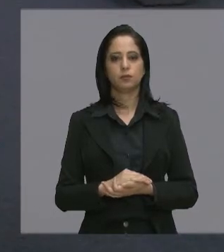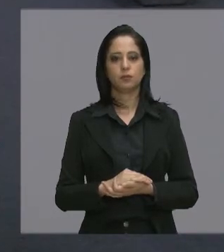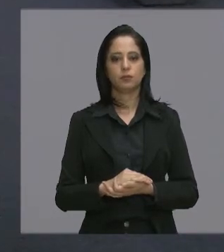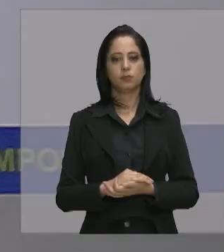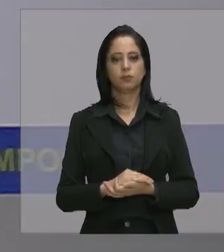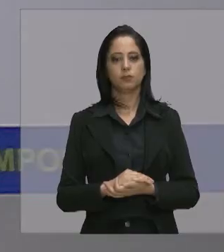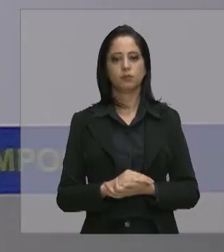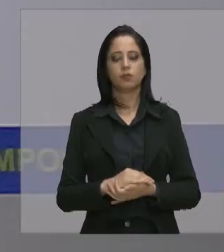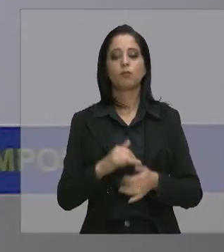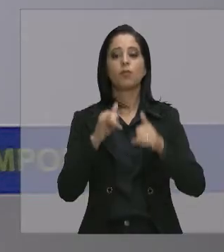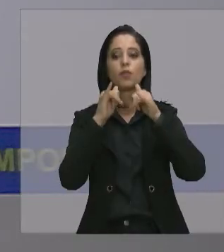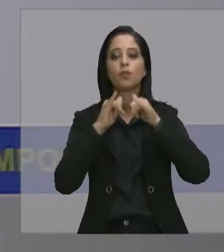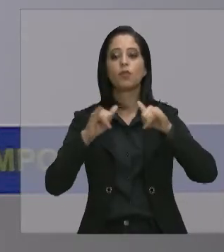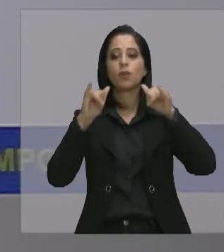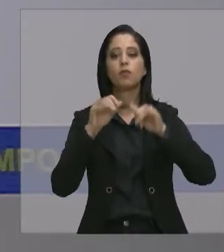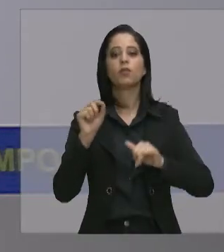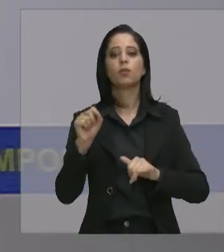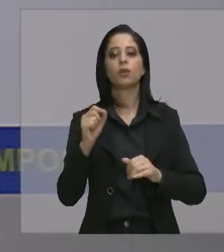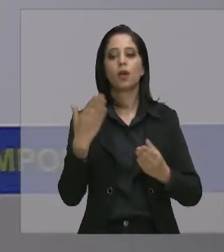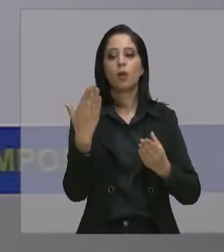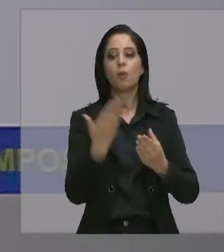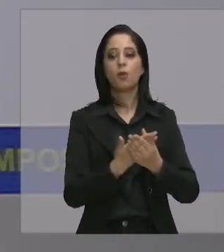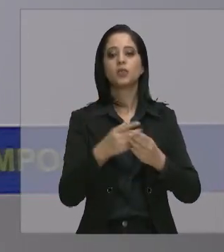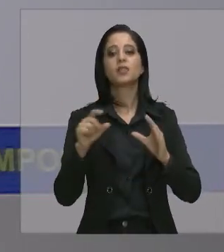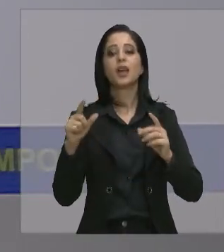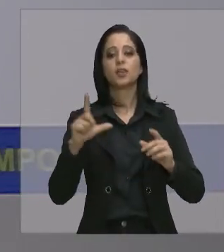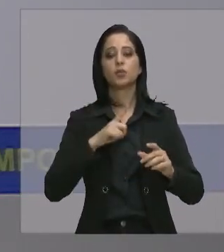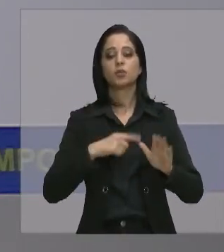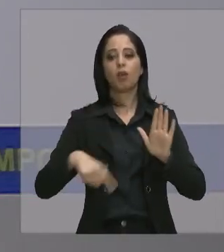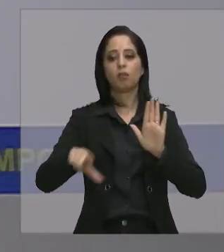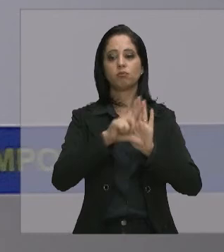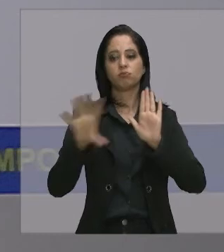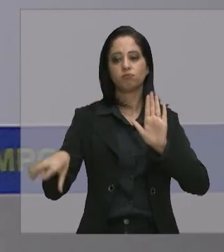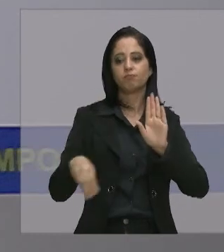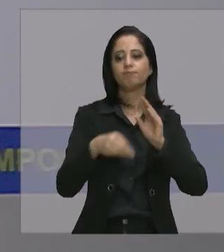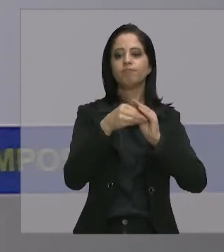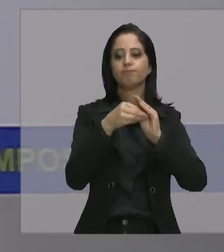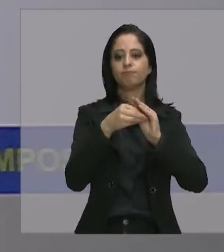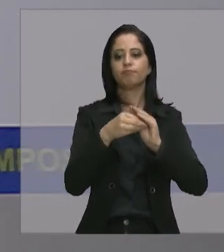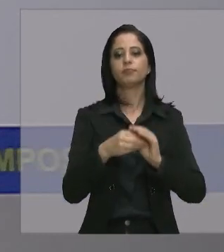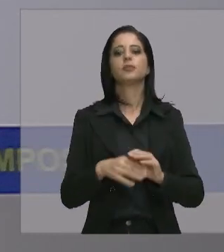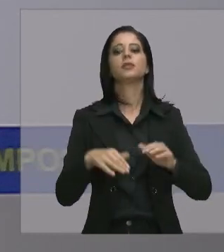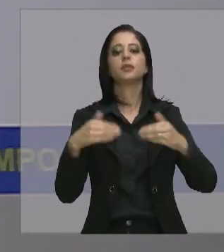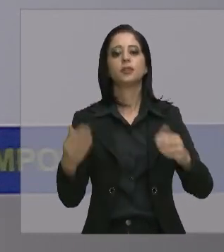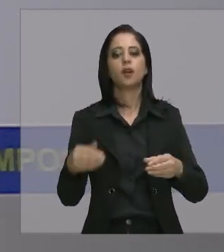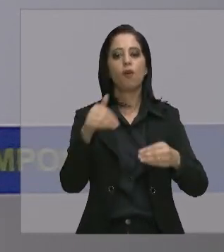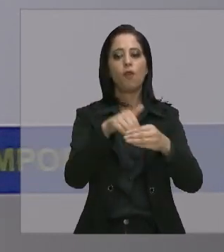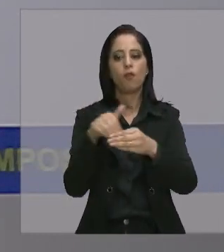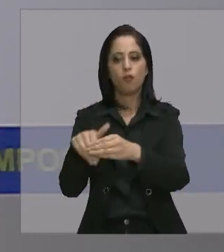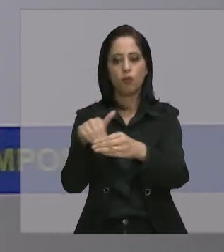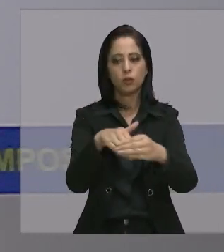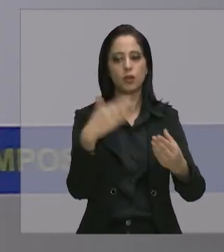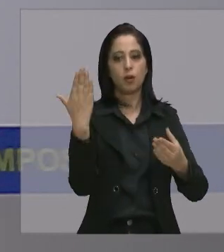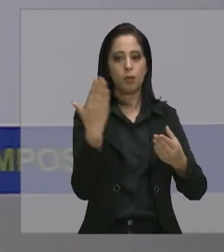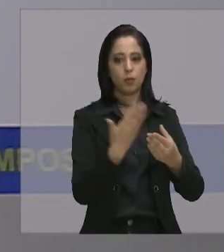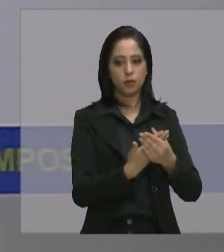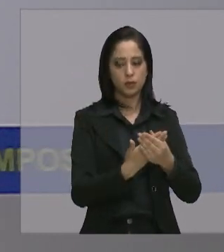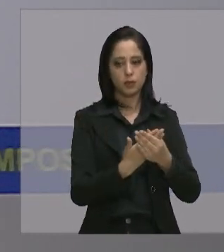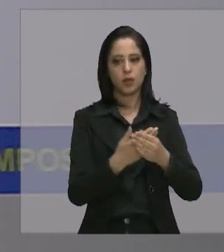Informo aos senhores vereadores que o processo possui uma emenda. Passaremos à votação do processo. Em votação, a